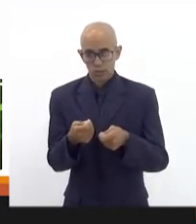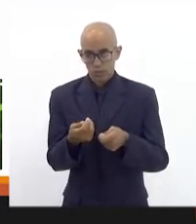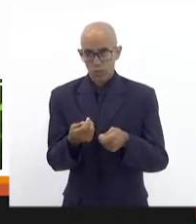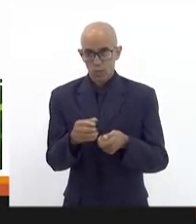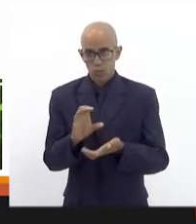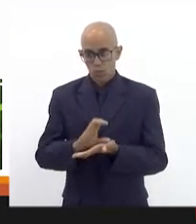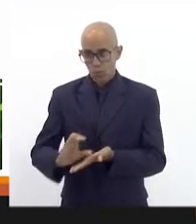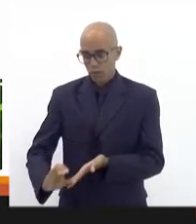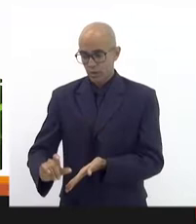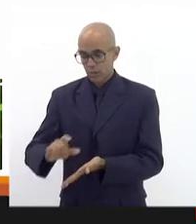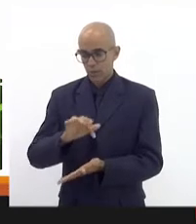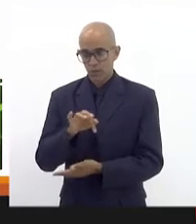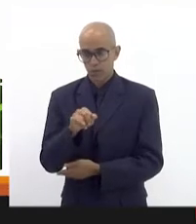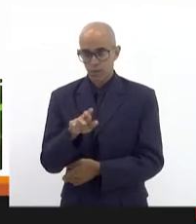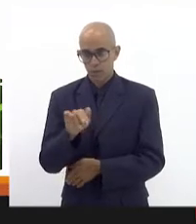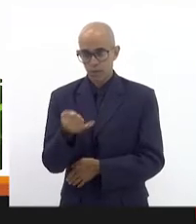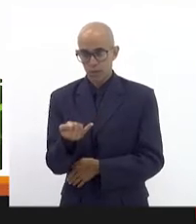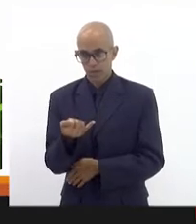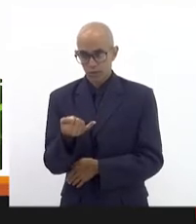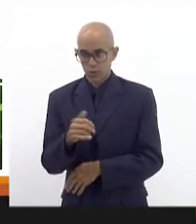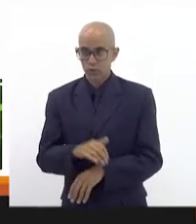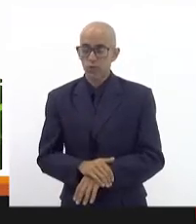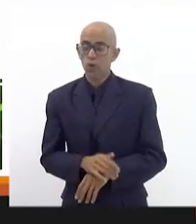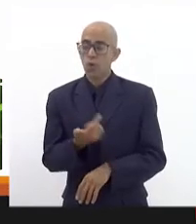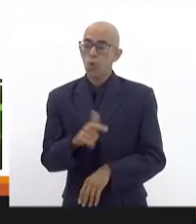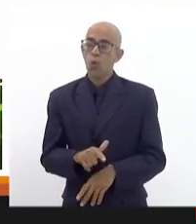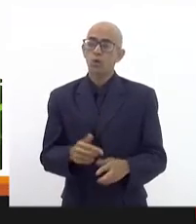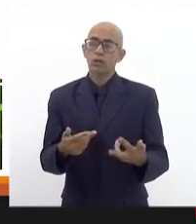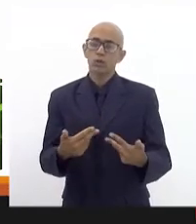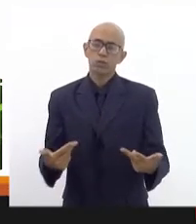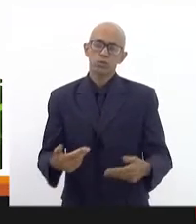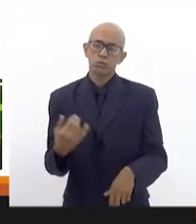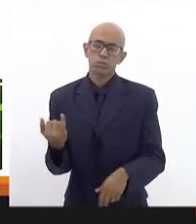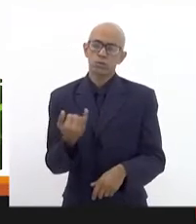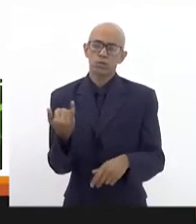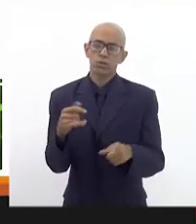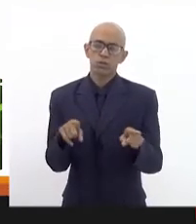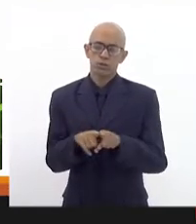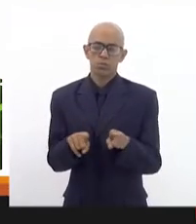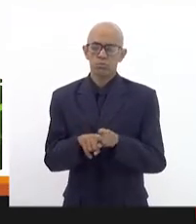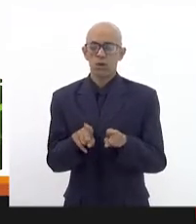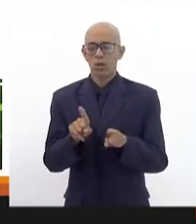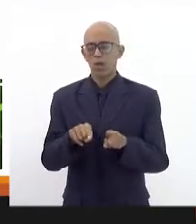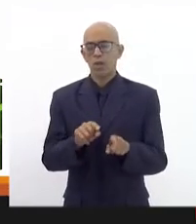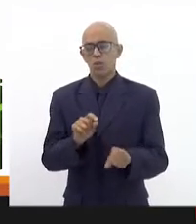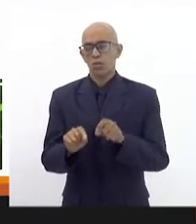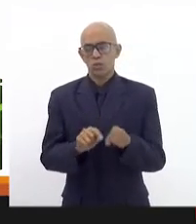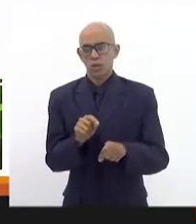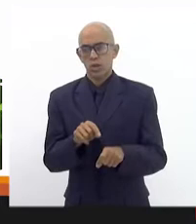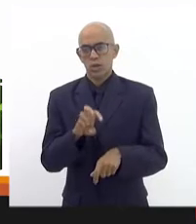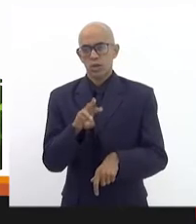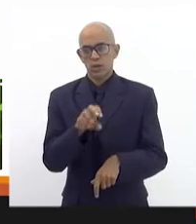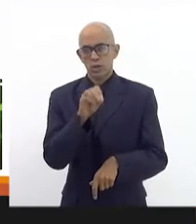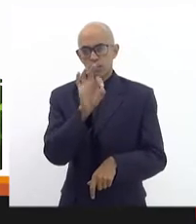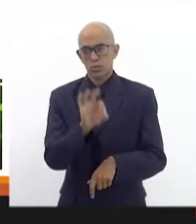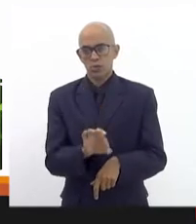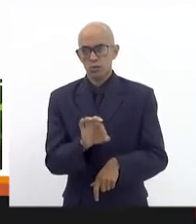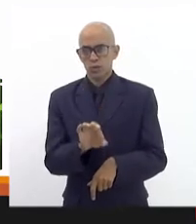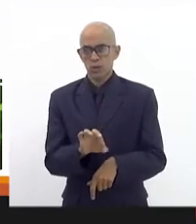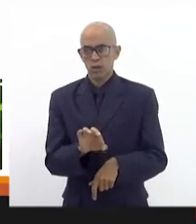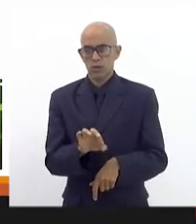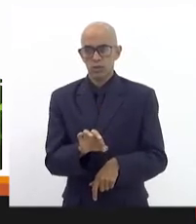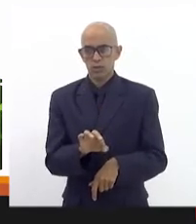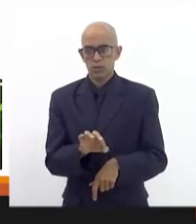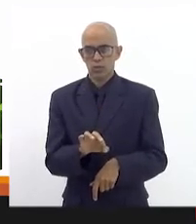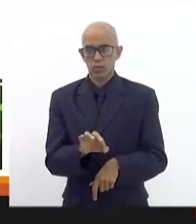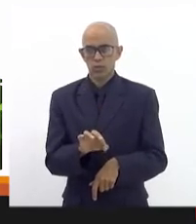orçamento da FAPERJ. Um outro fato importante é essa questão de 30% de destinação, no mínimo, de recursos